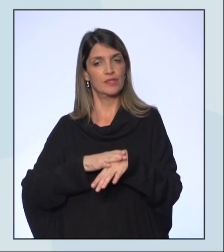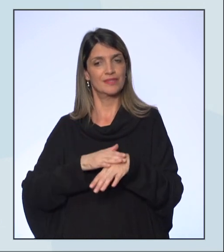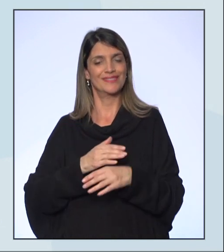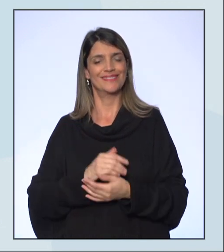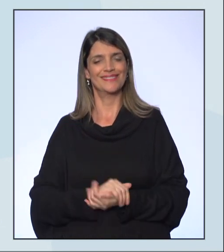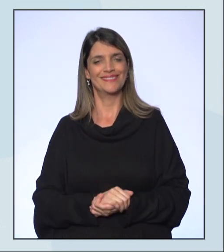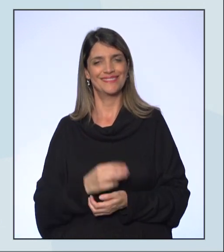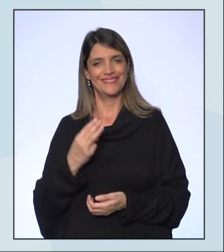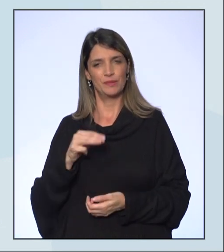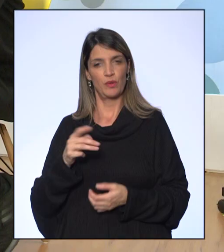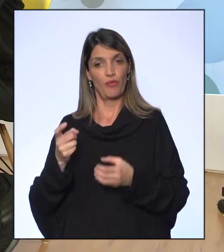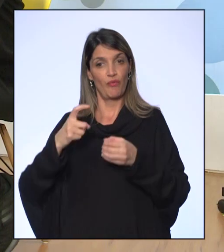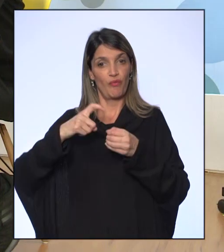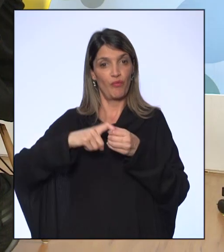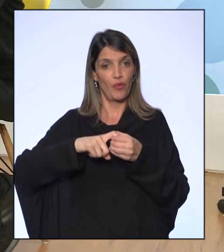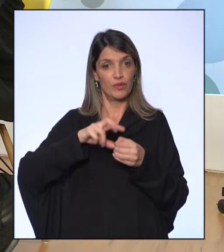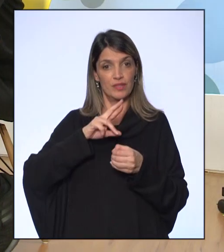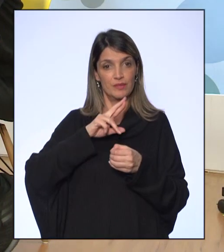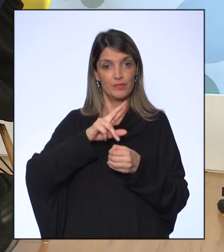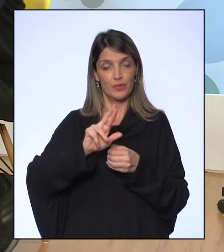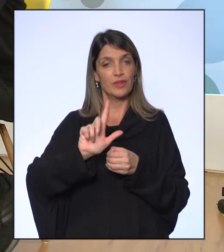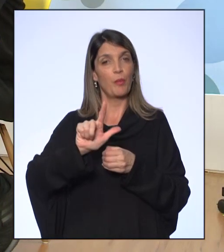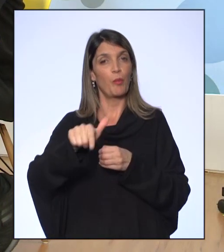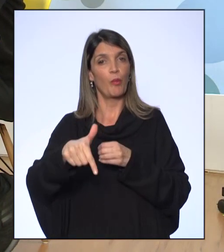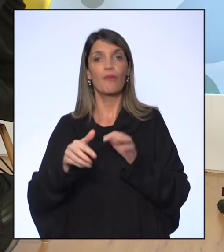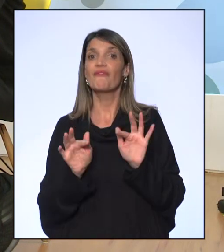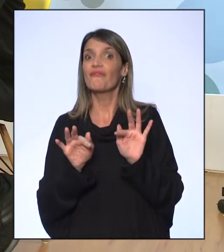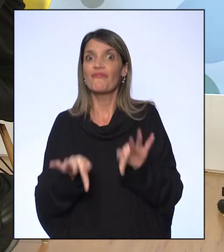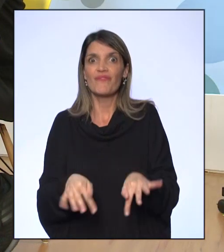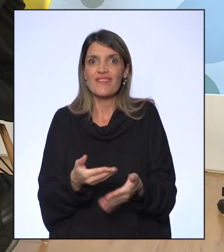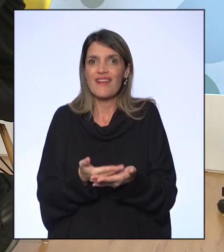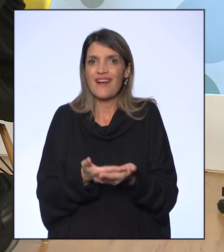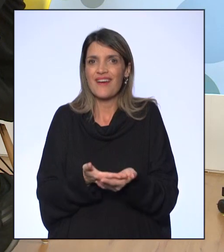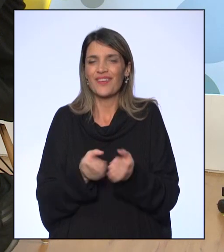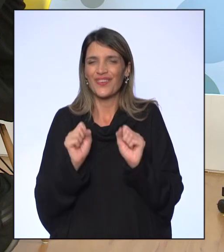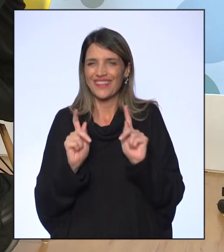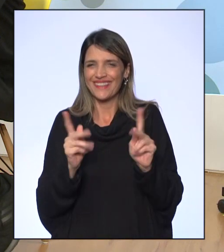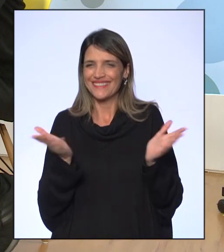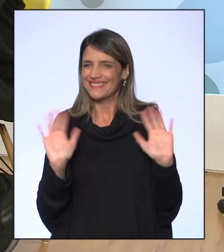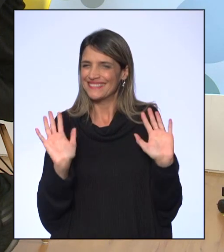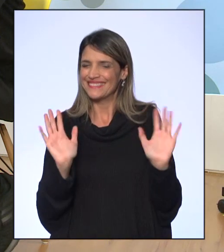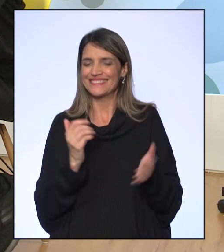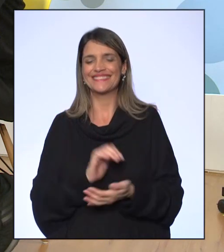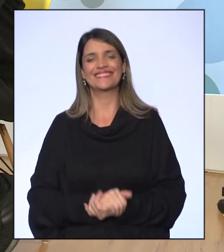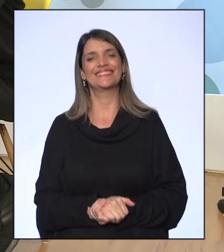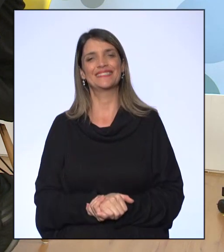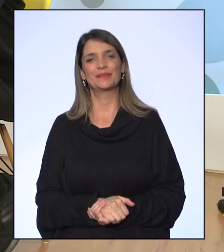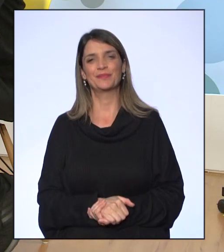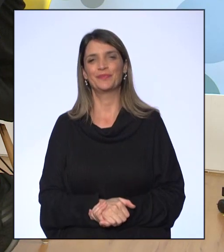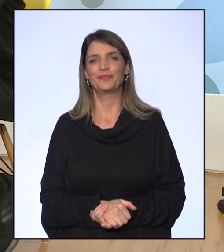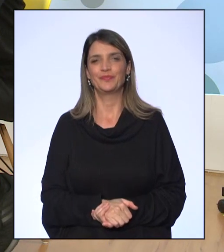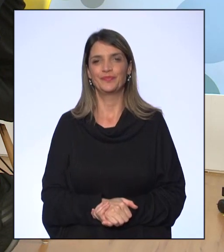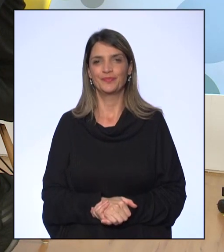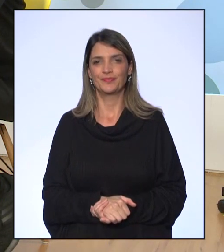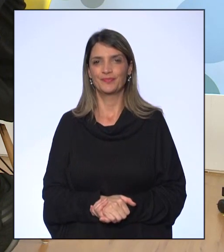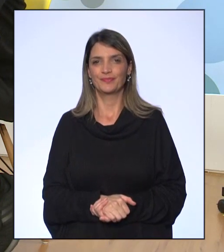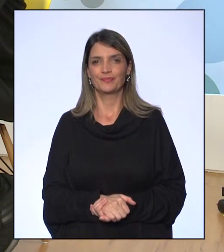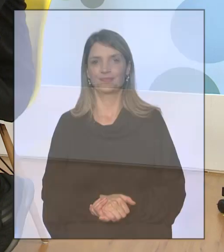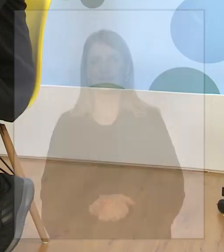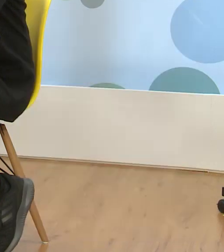a gente volta, responde e aí a gente finaliza a aula. Pode ser? Fechado, sem problemas. Vamos isso lá. aí, tá bom? Bom trabalho para vocês.